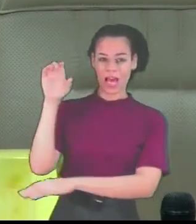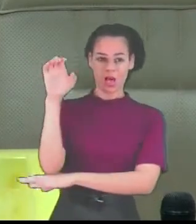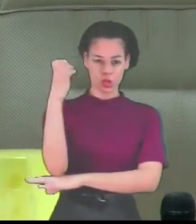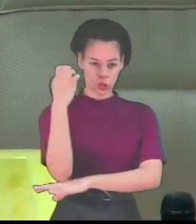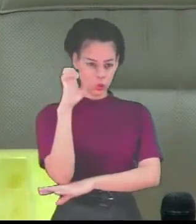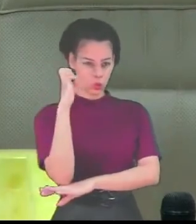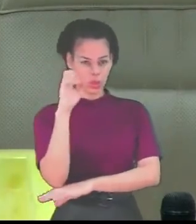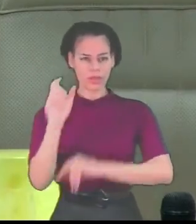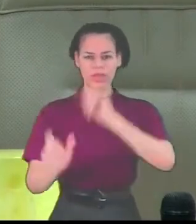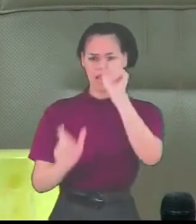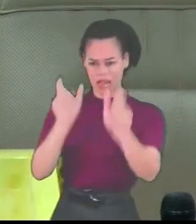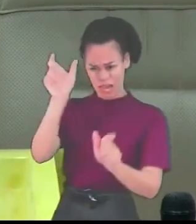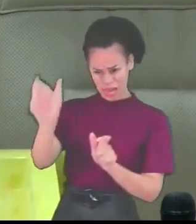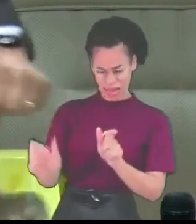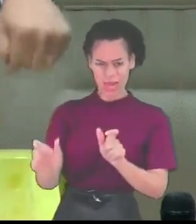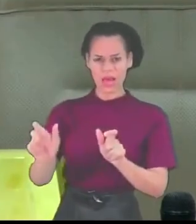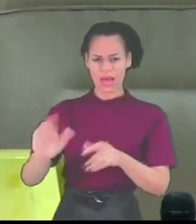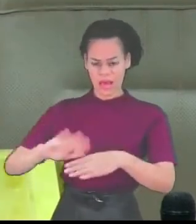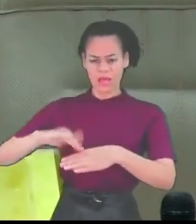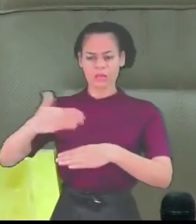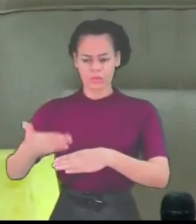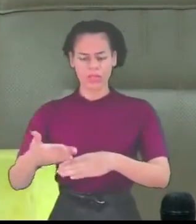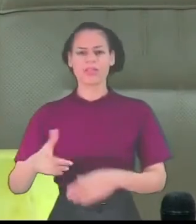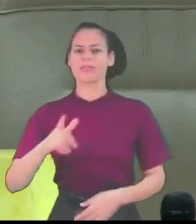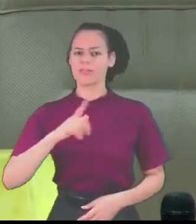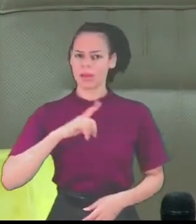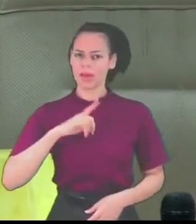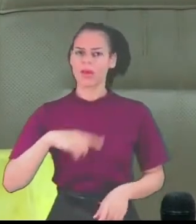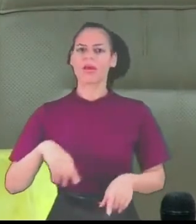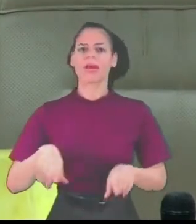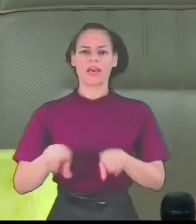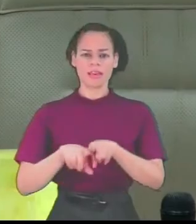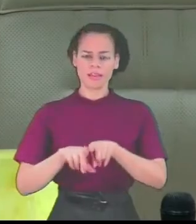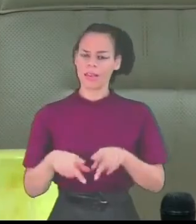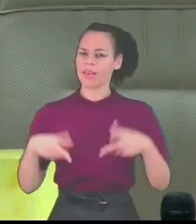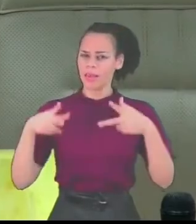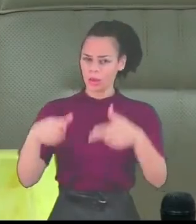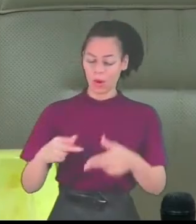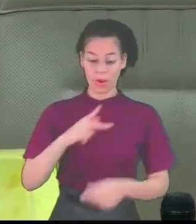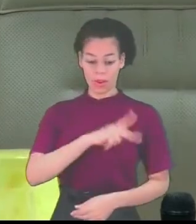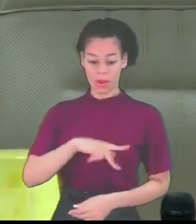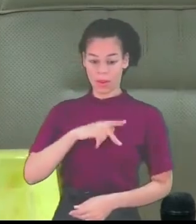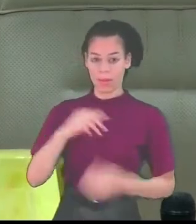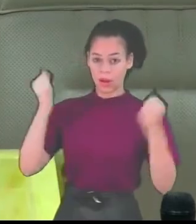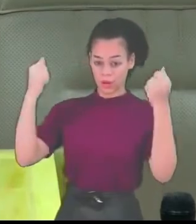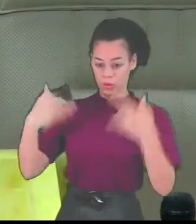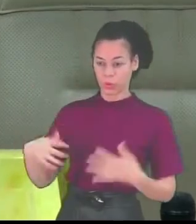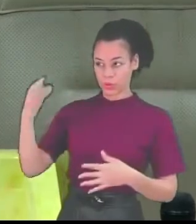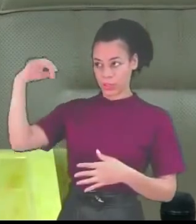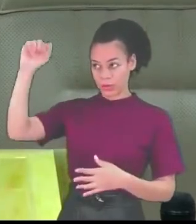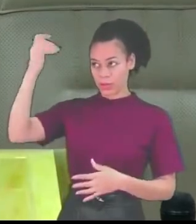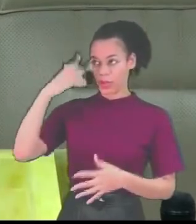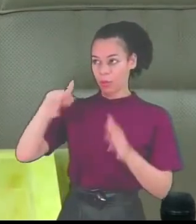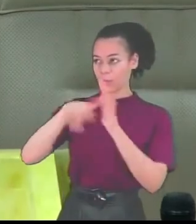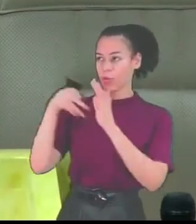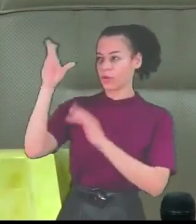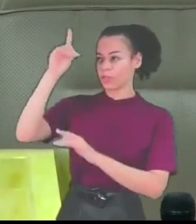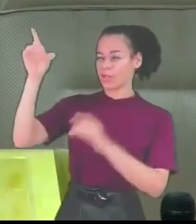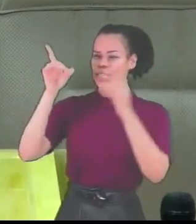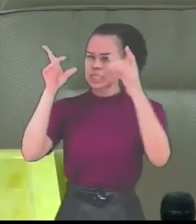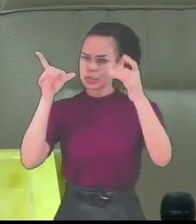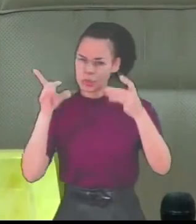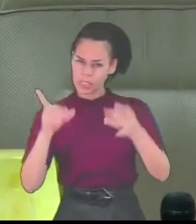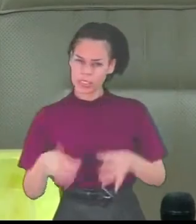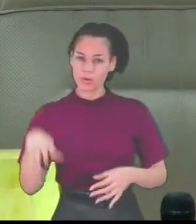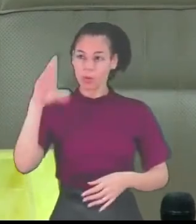fora não tem esse dispositivo e a Bíblia diz Paulo fala na revelação de Deus especial que